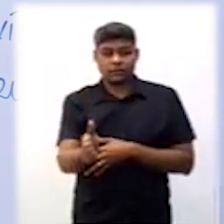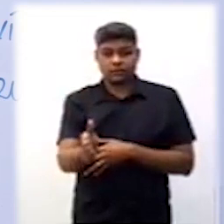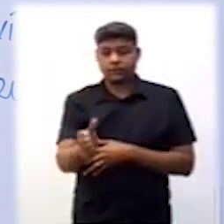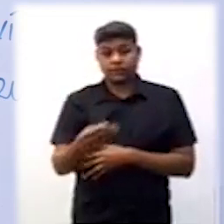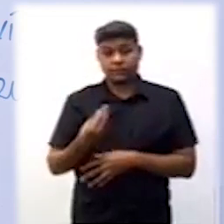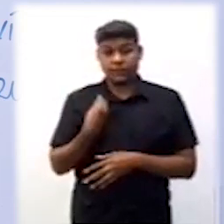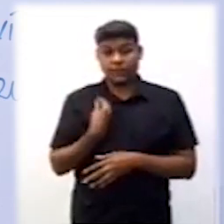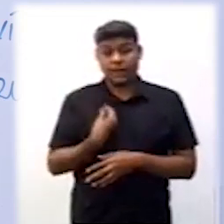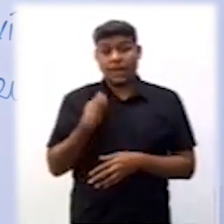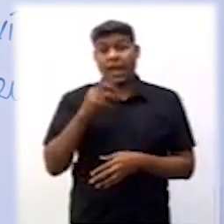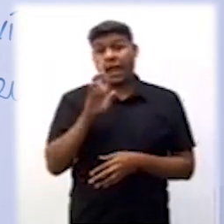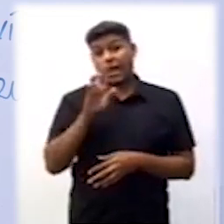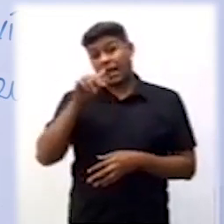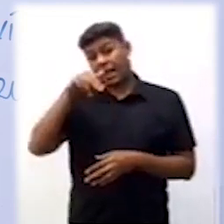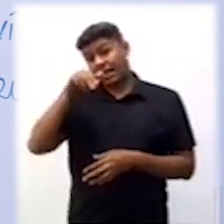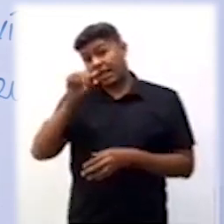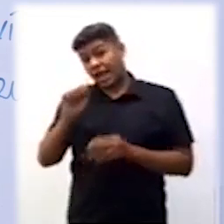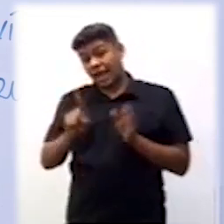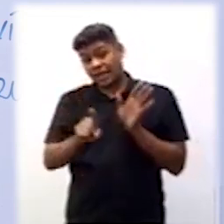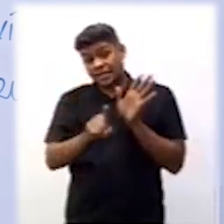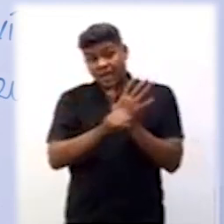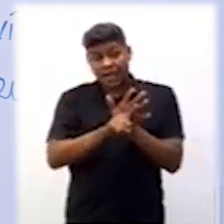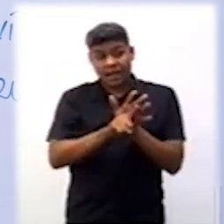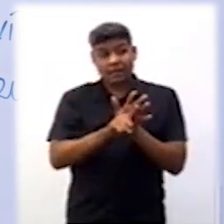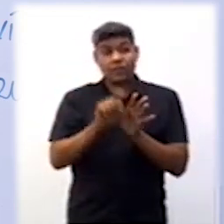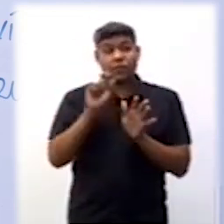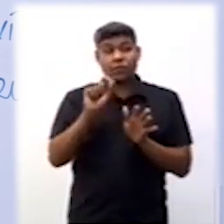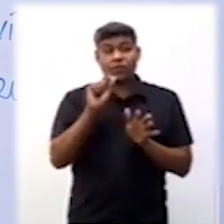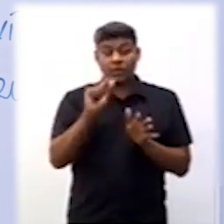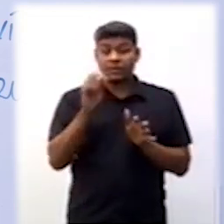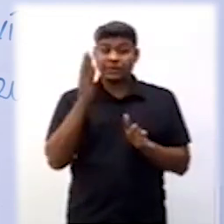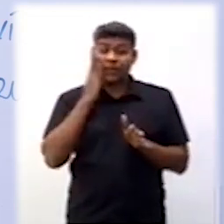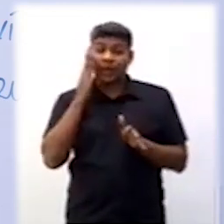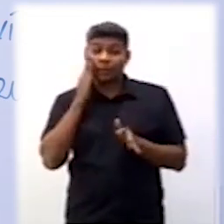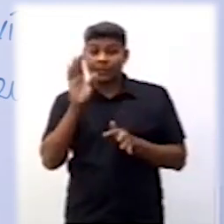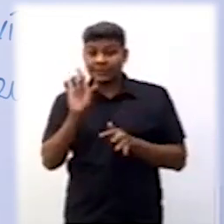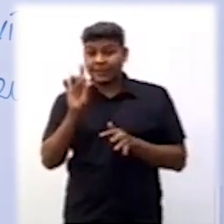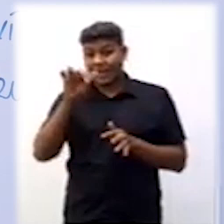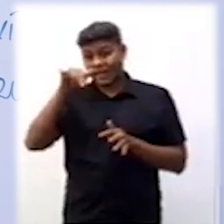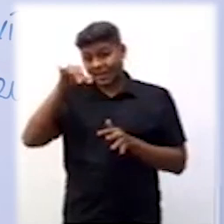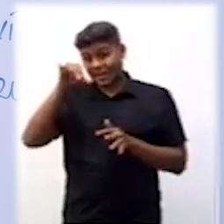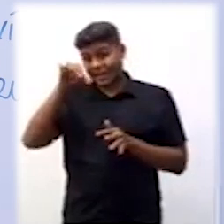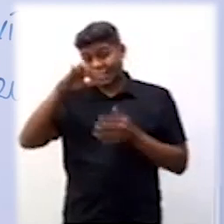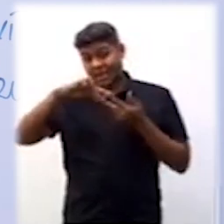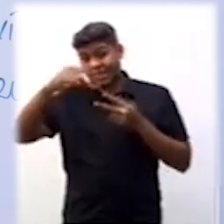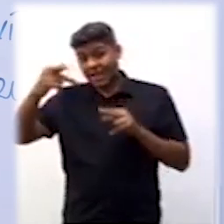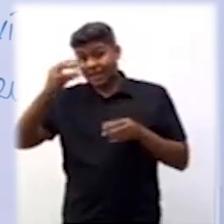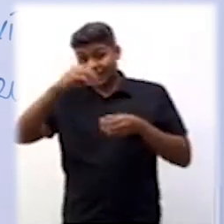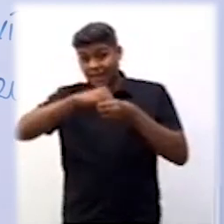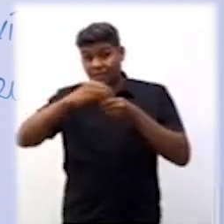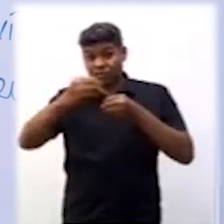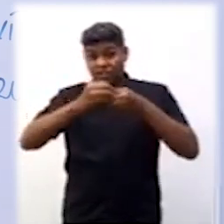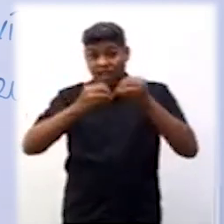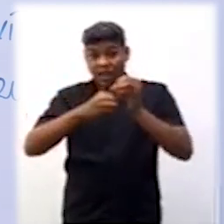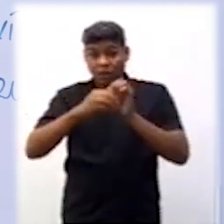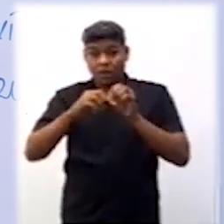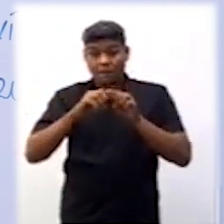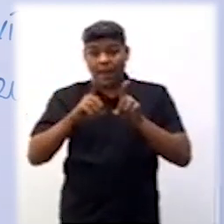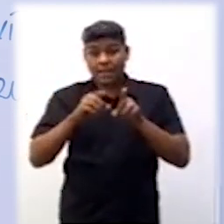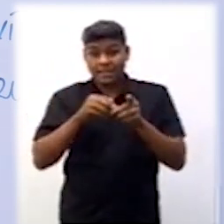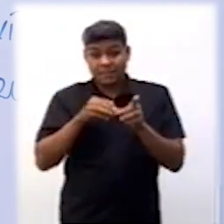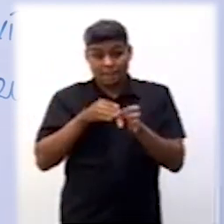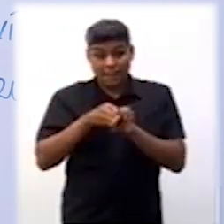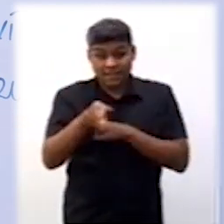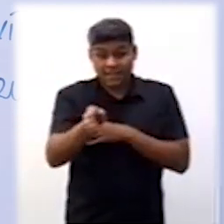direto, tá? O que é o RNA negativo? É aquele que coloca o DNA dentro da célula, mas ele não é o RNA